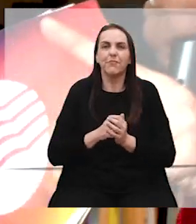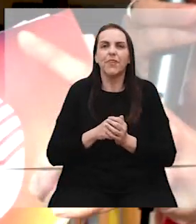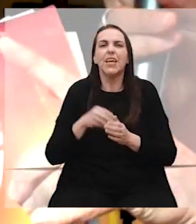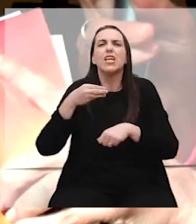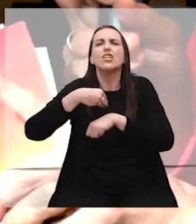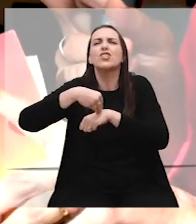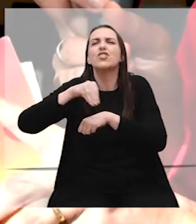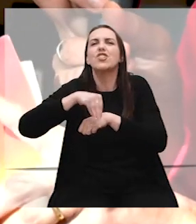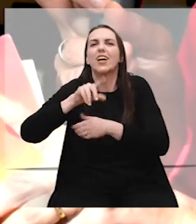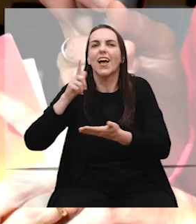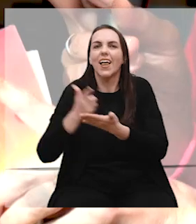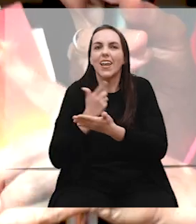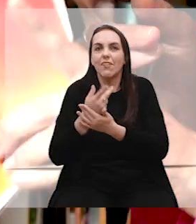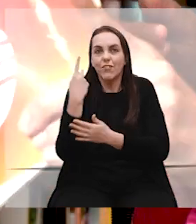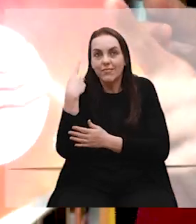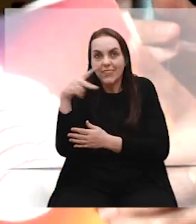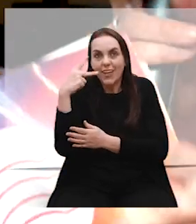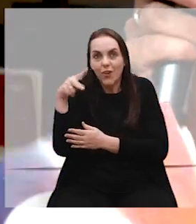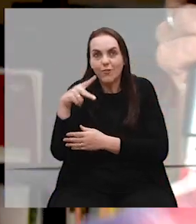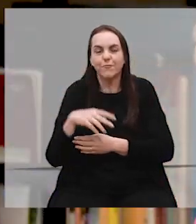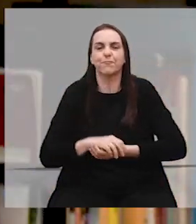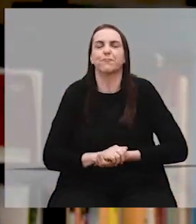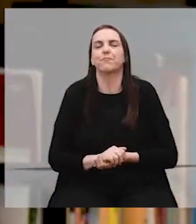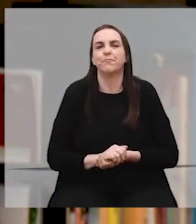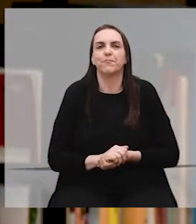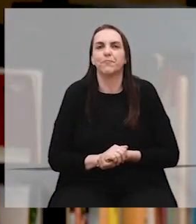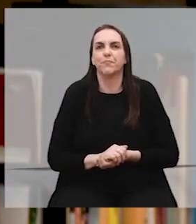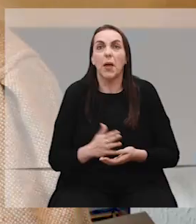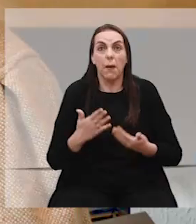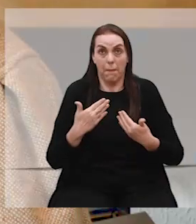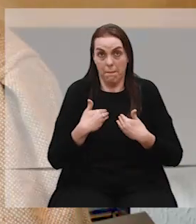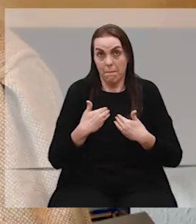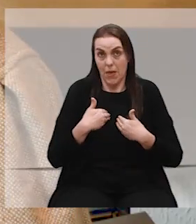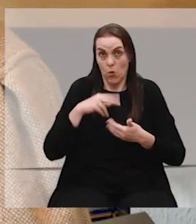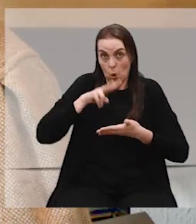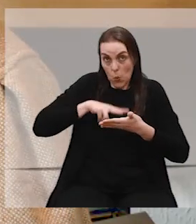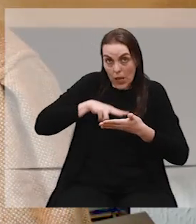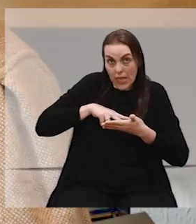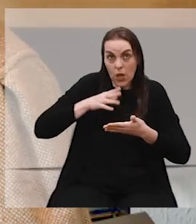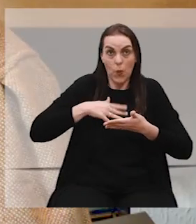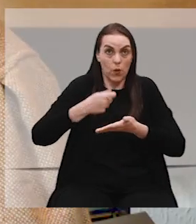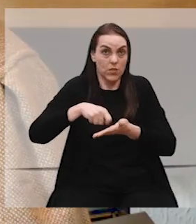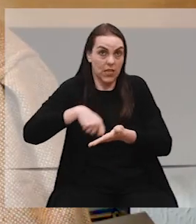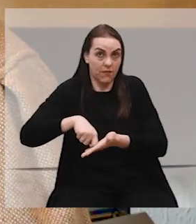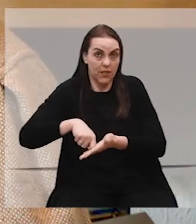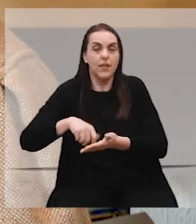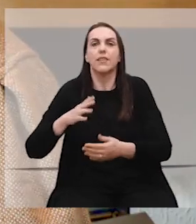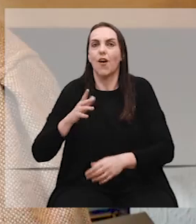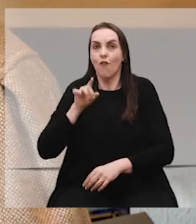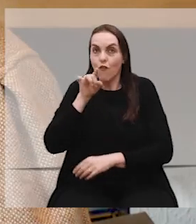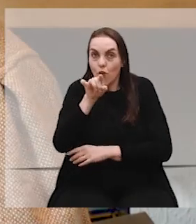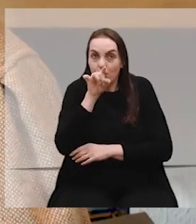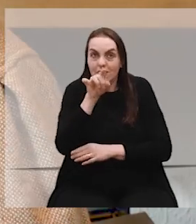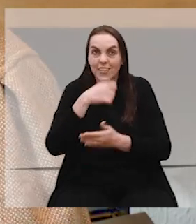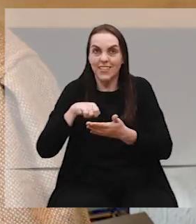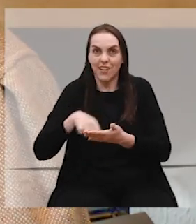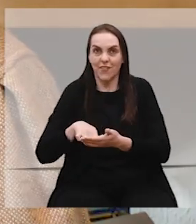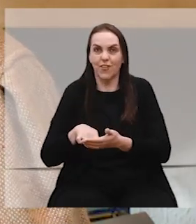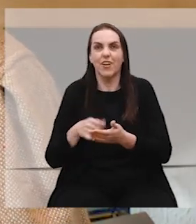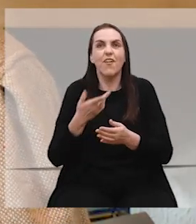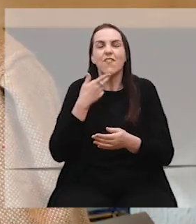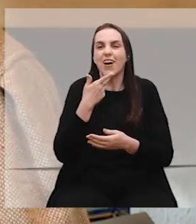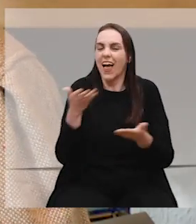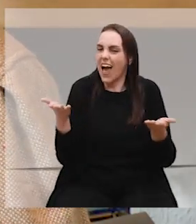um livro seu que tu indica para quem está nos assistindo? Meu, que eu li ou que eu escrevi? Você escreveu. Eu indico